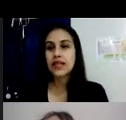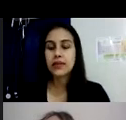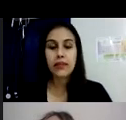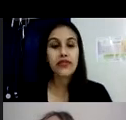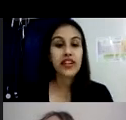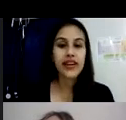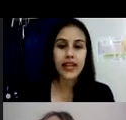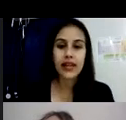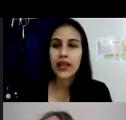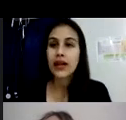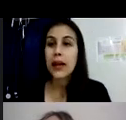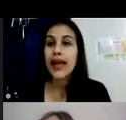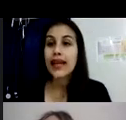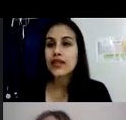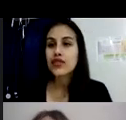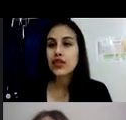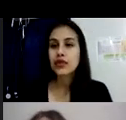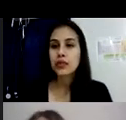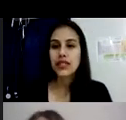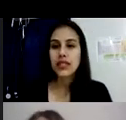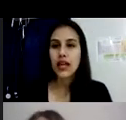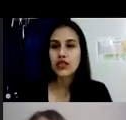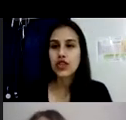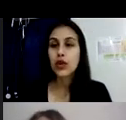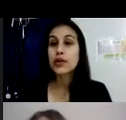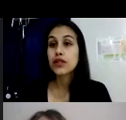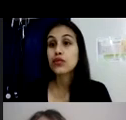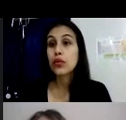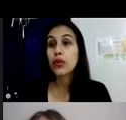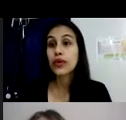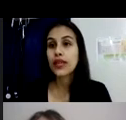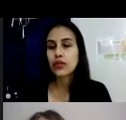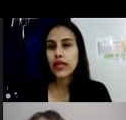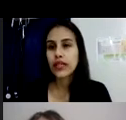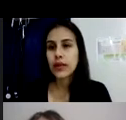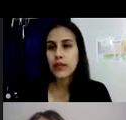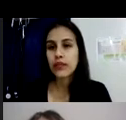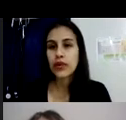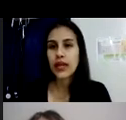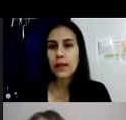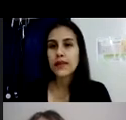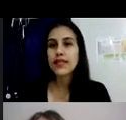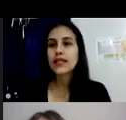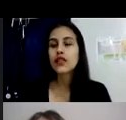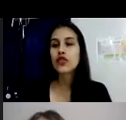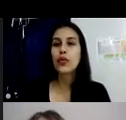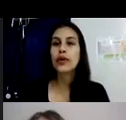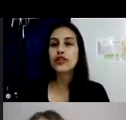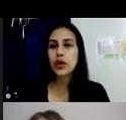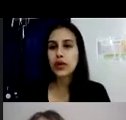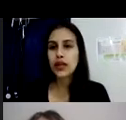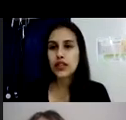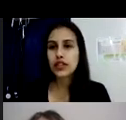Varfarina, lembrei, varfarina. Esse tipo de paciente, eu preciso tomar um cuidado extra. Por quê? Pacientes que